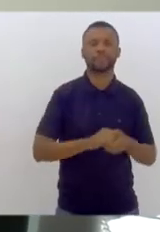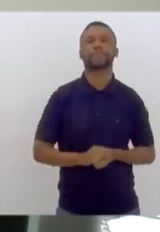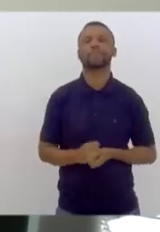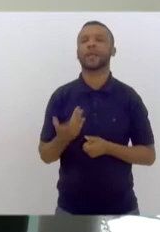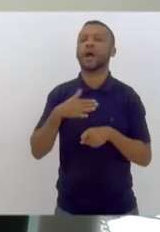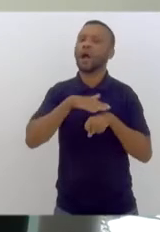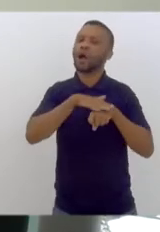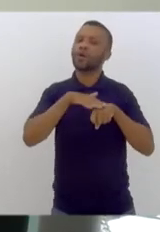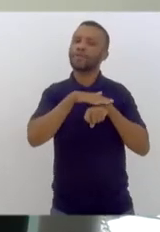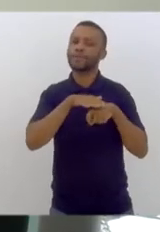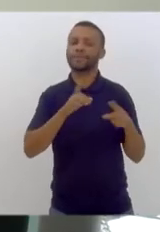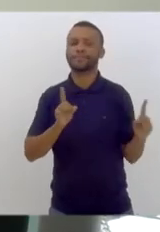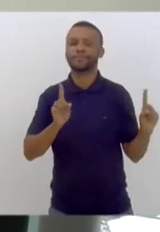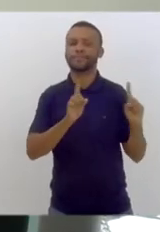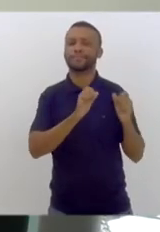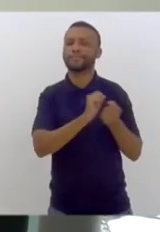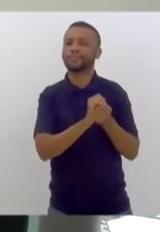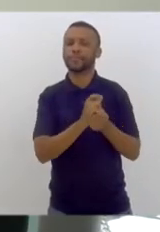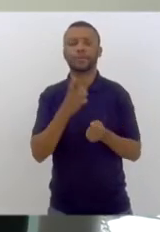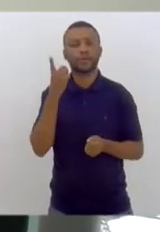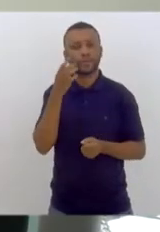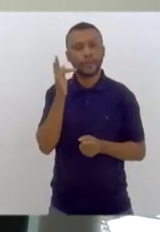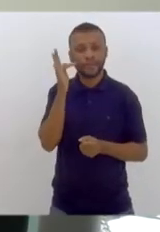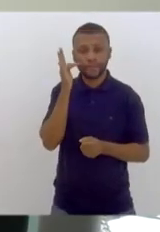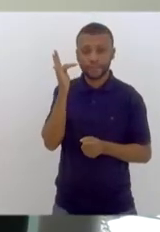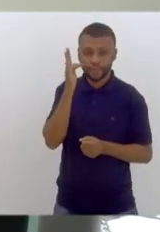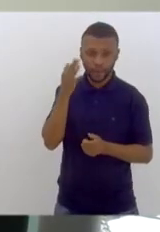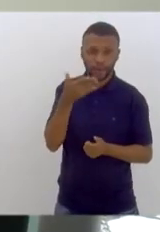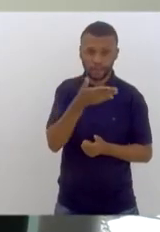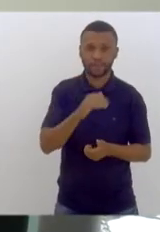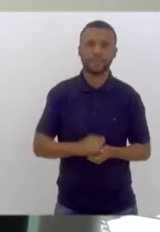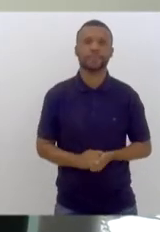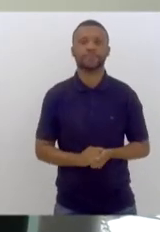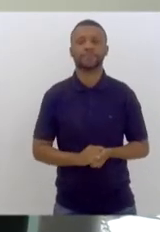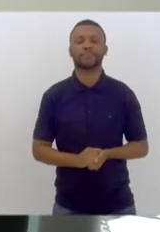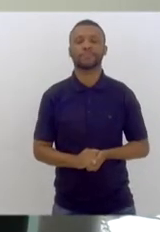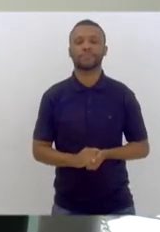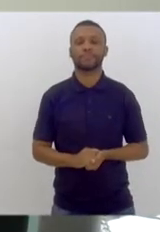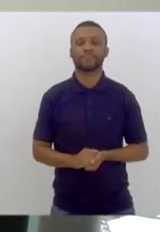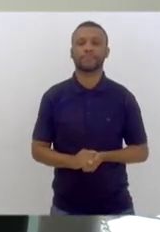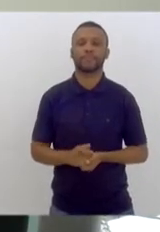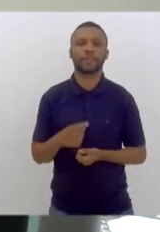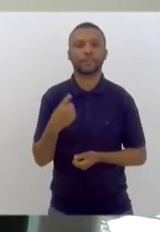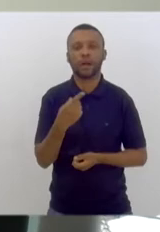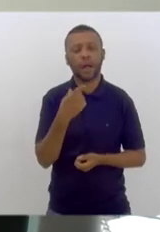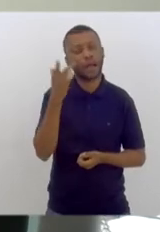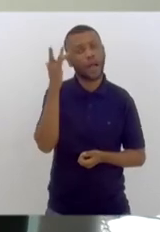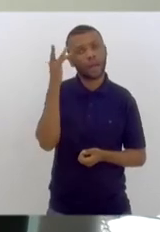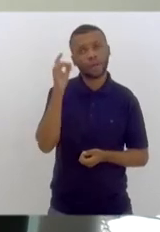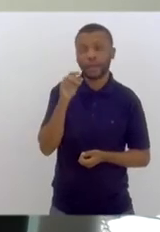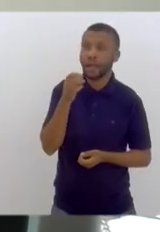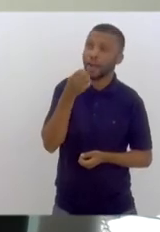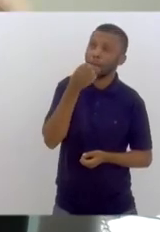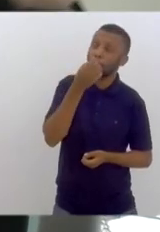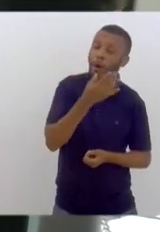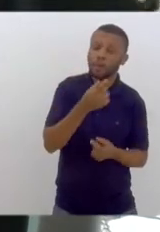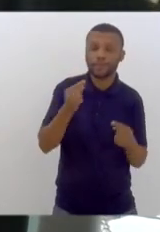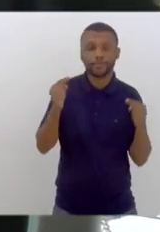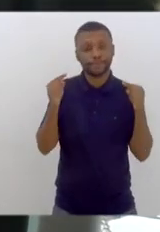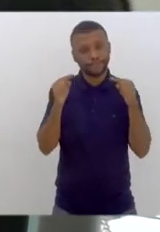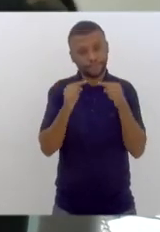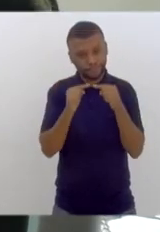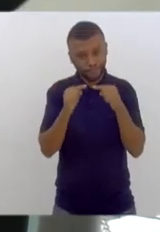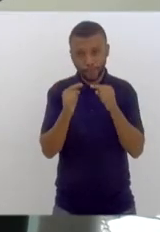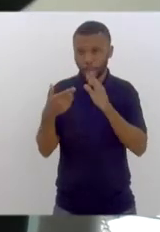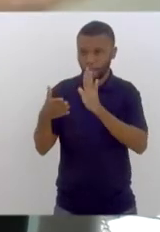conversei aqui com o deputado Flávio Serafini e achamos que seria pertinente, e aí